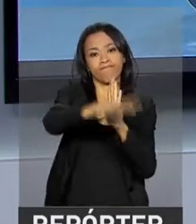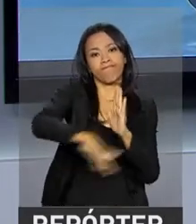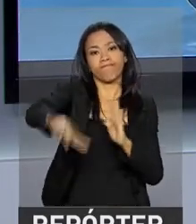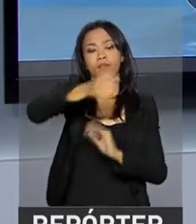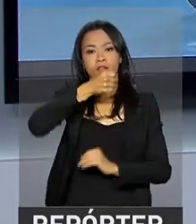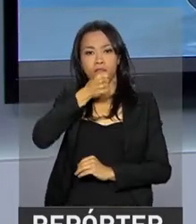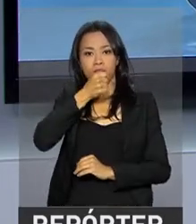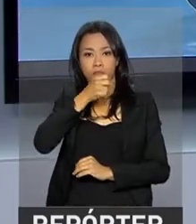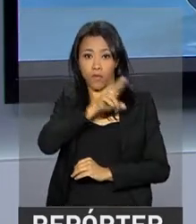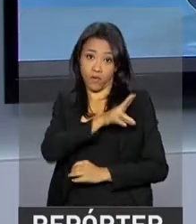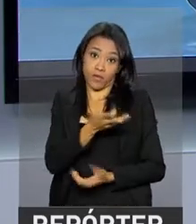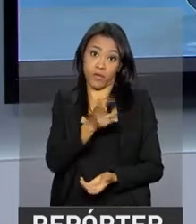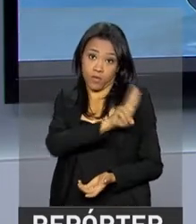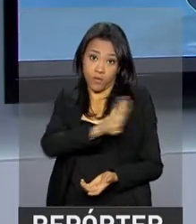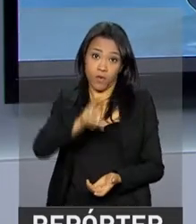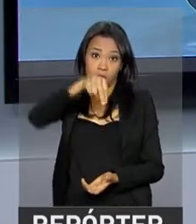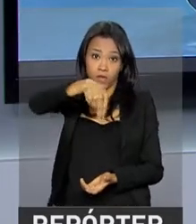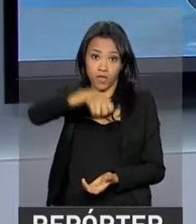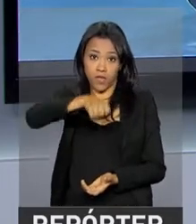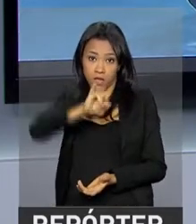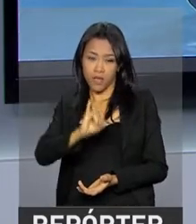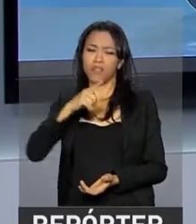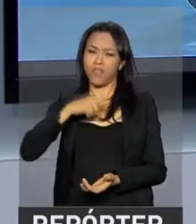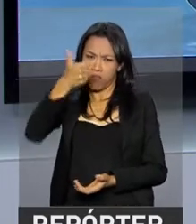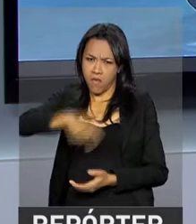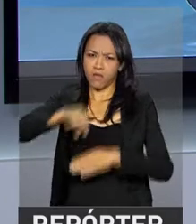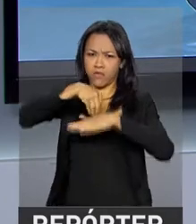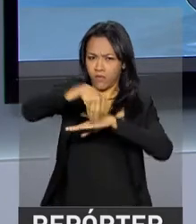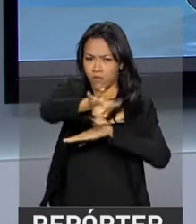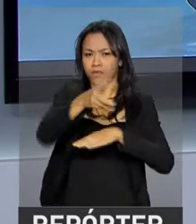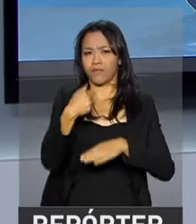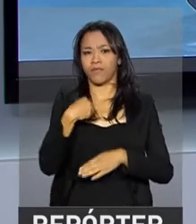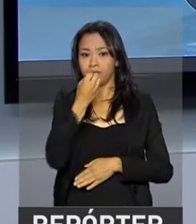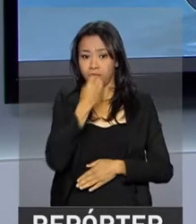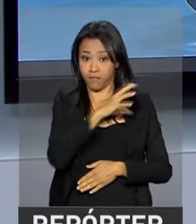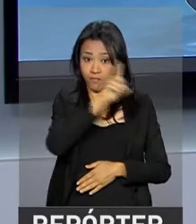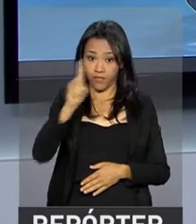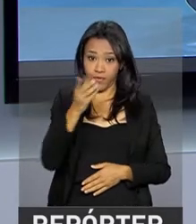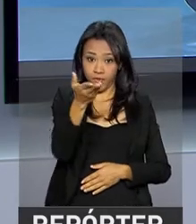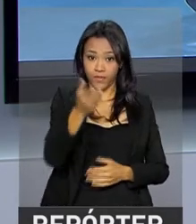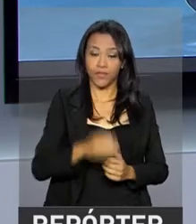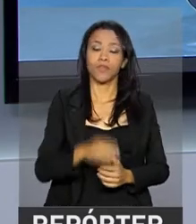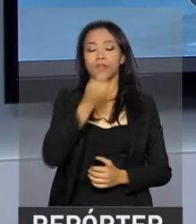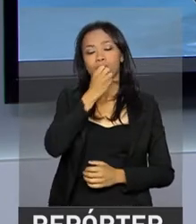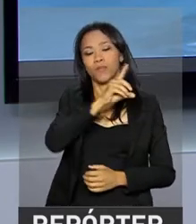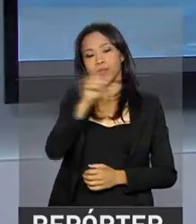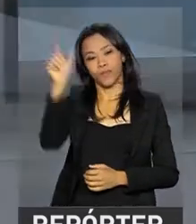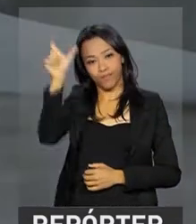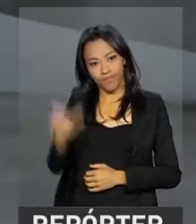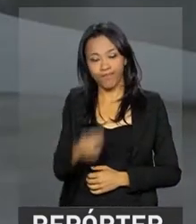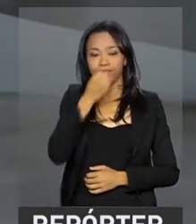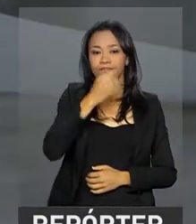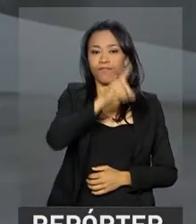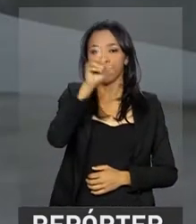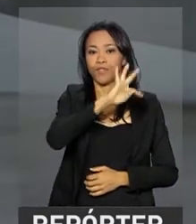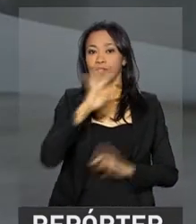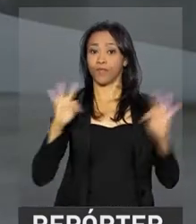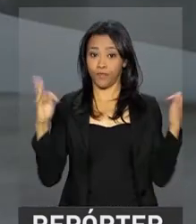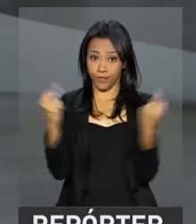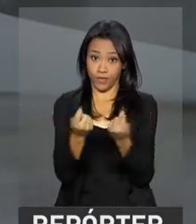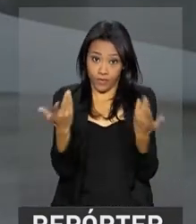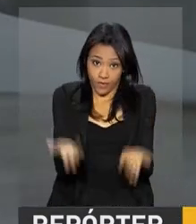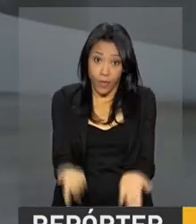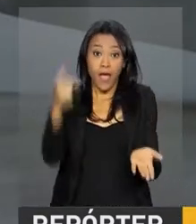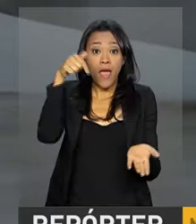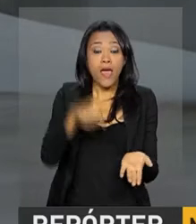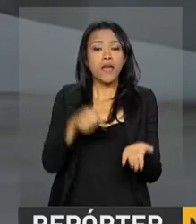com o repórter ney pereira que tem as informações pra gente foi bom dia olhando o bom dia a todos olham entrou essa cerimônia de autorização